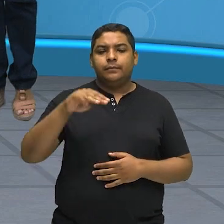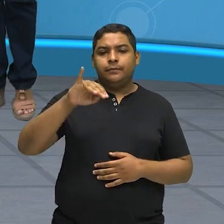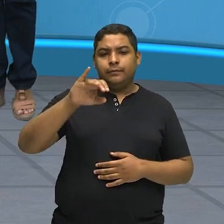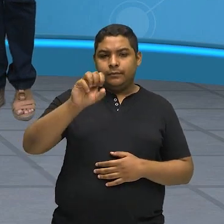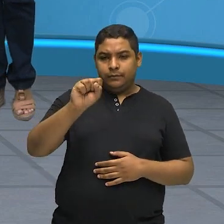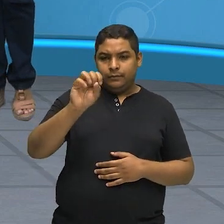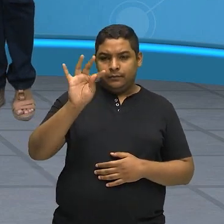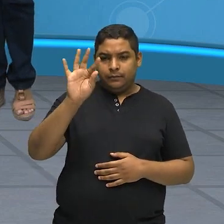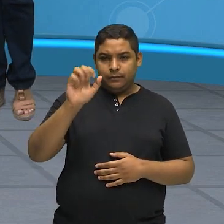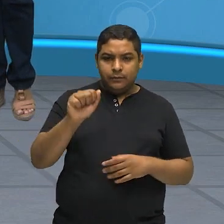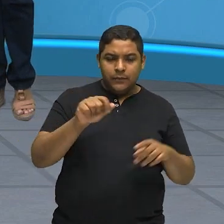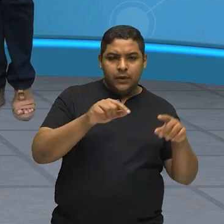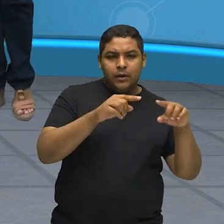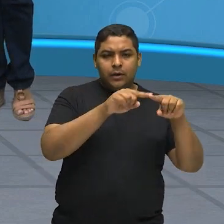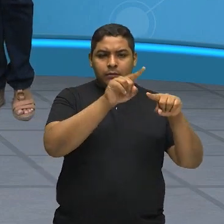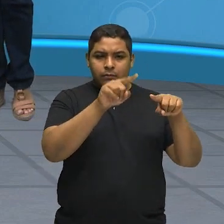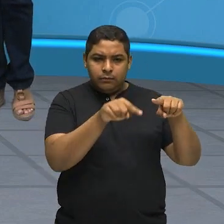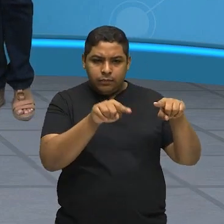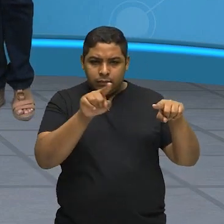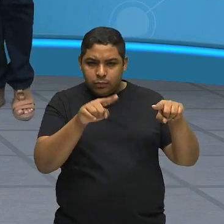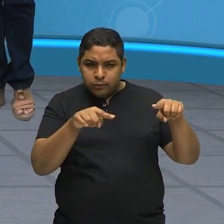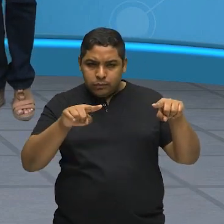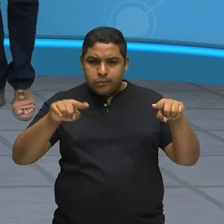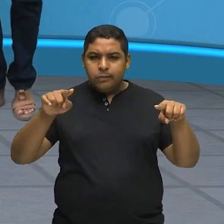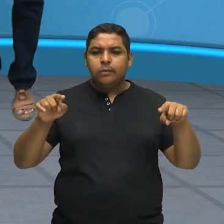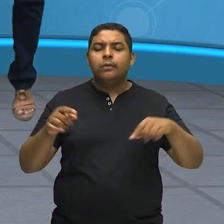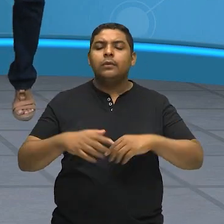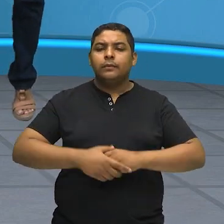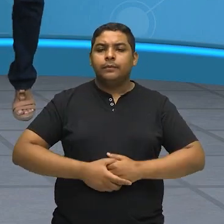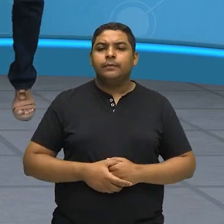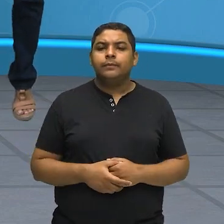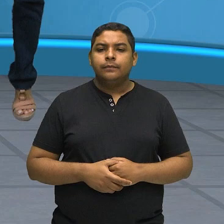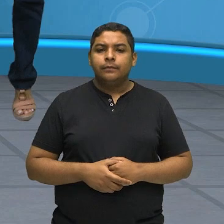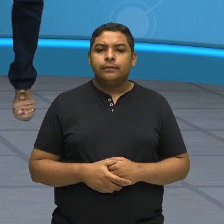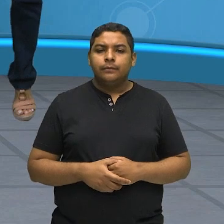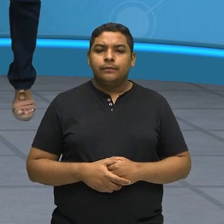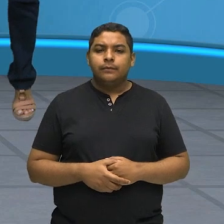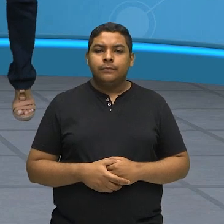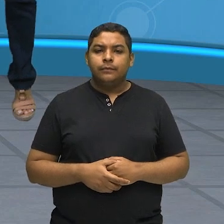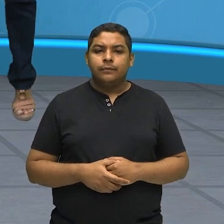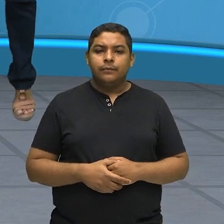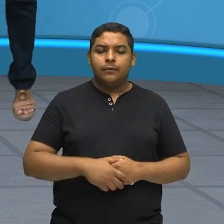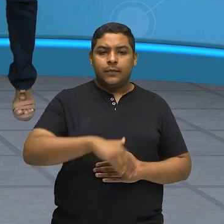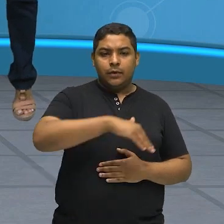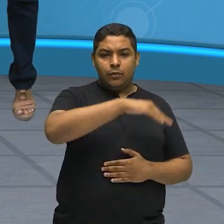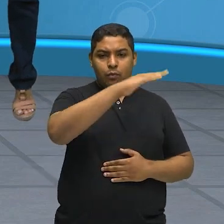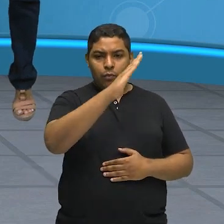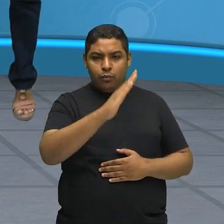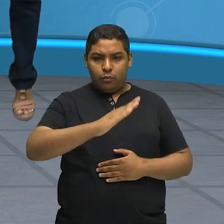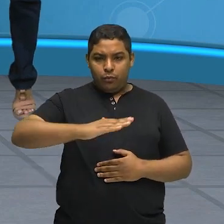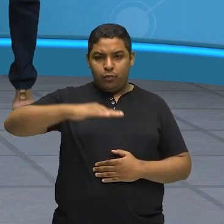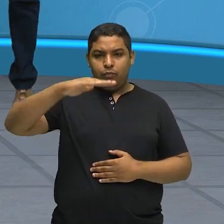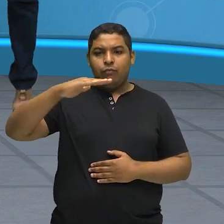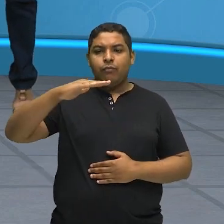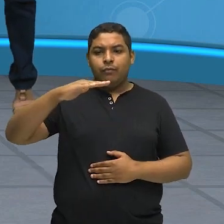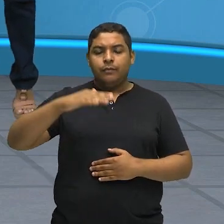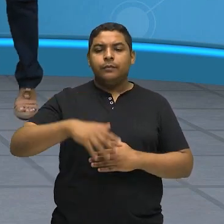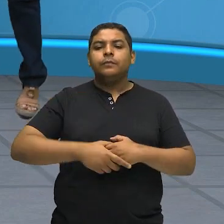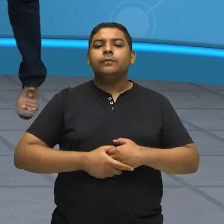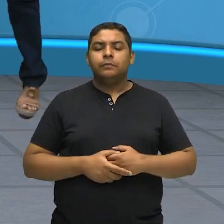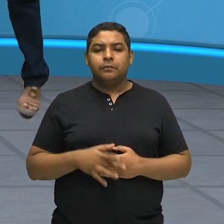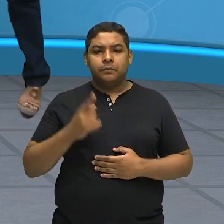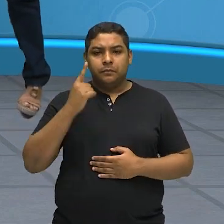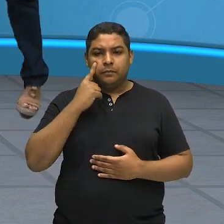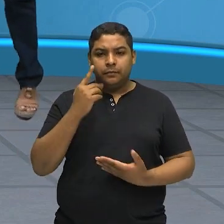mista, que é junto a quebrada e a ondulada junta. Nós temos a curva,